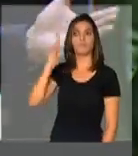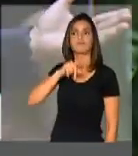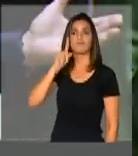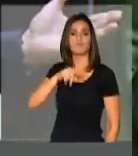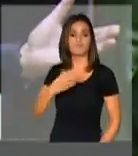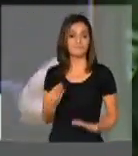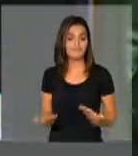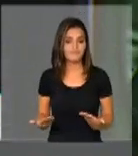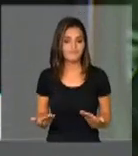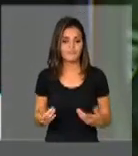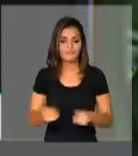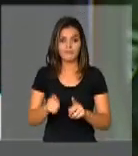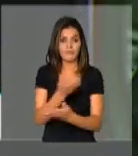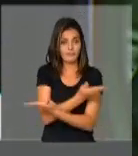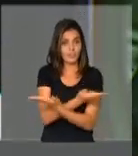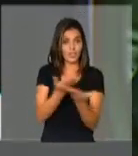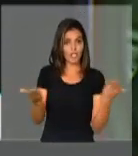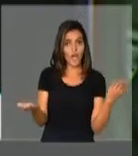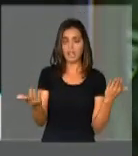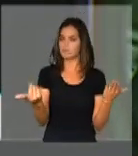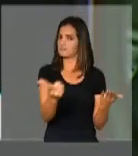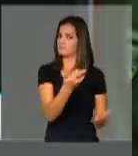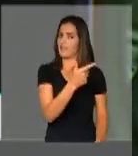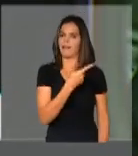sem também nenhuma contrapartida.